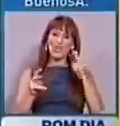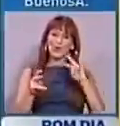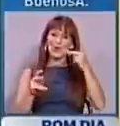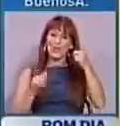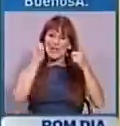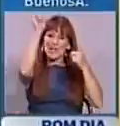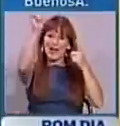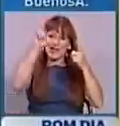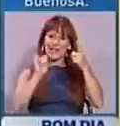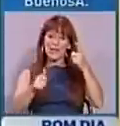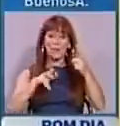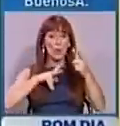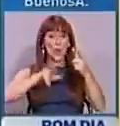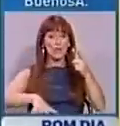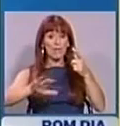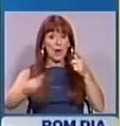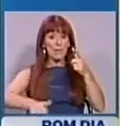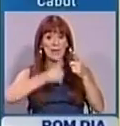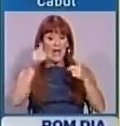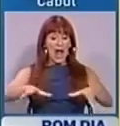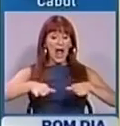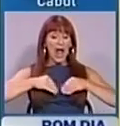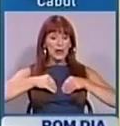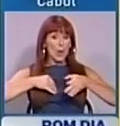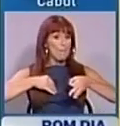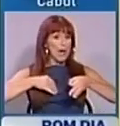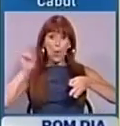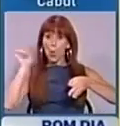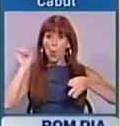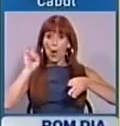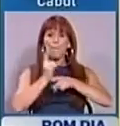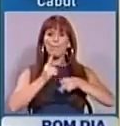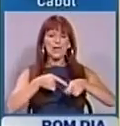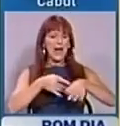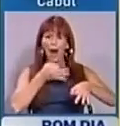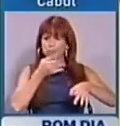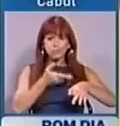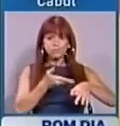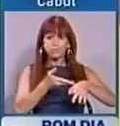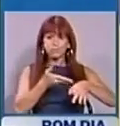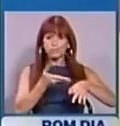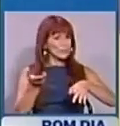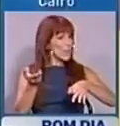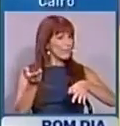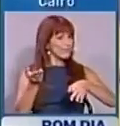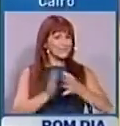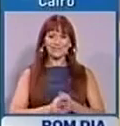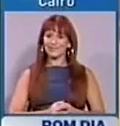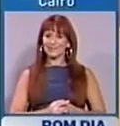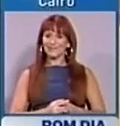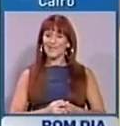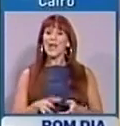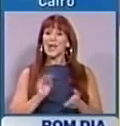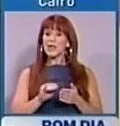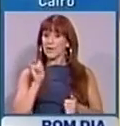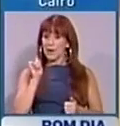são corretas. Em Portugal, a forma é adotar, sem P, porque não se pronuncia esta consoante.